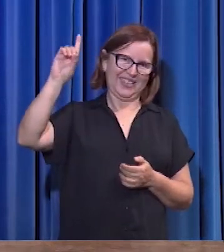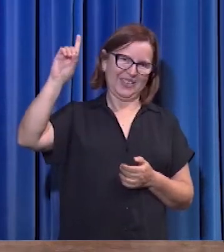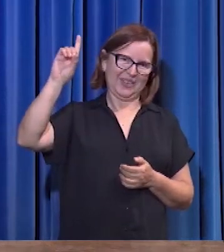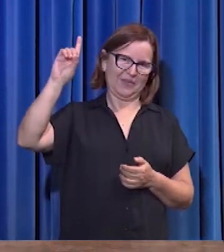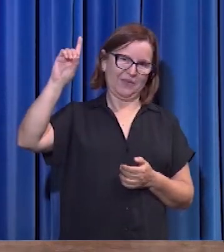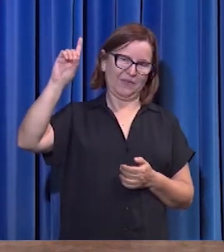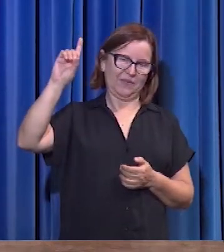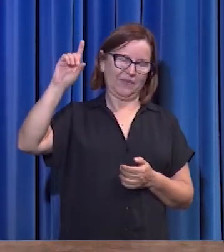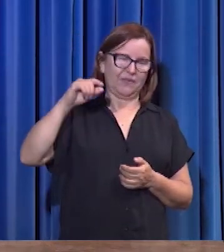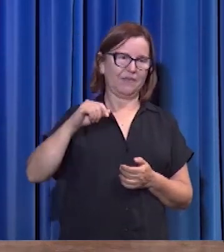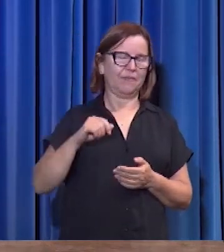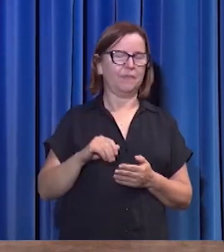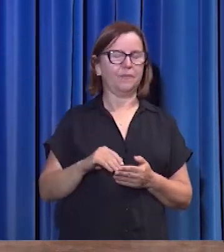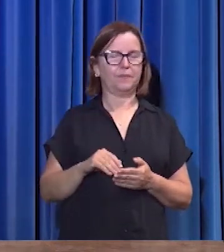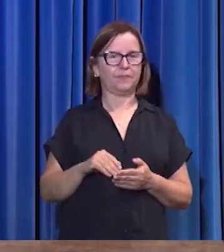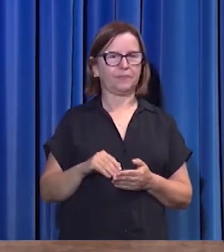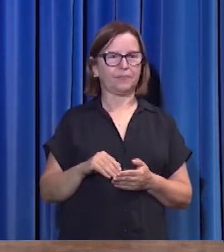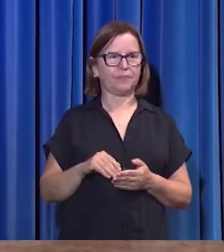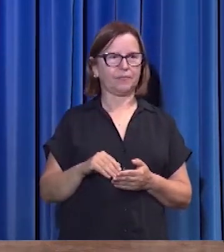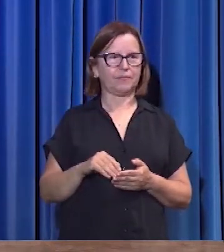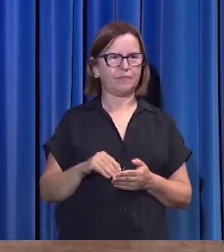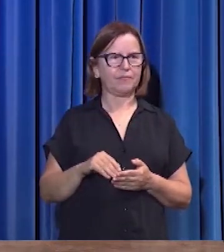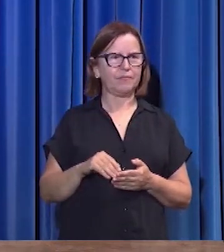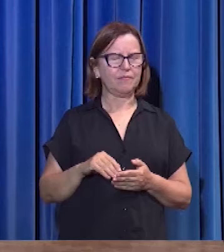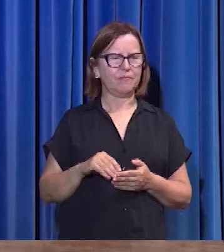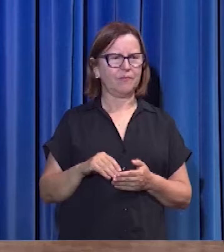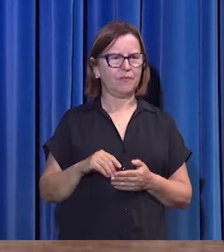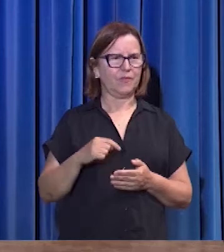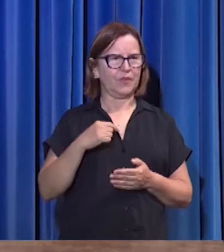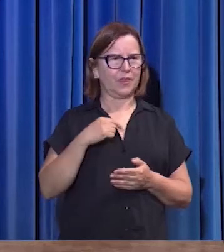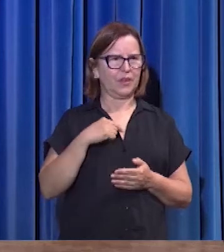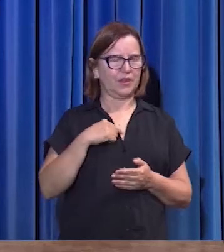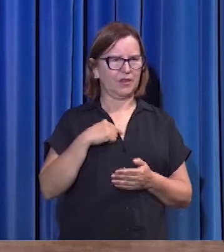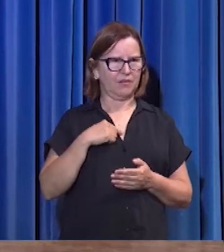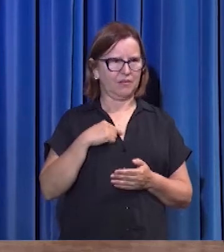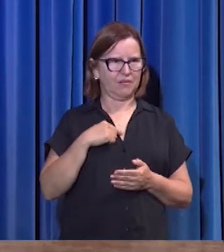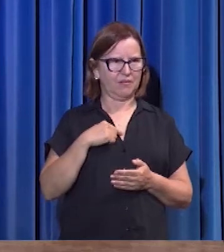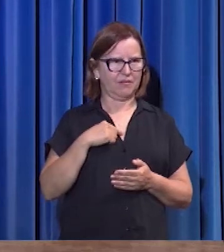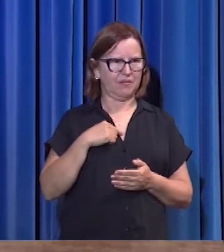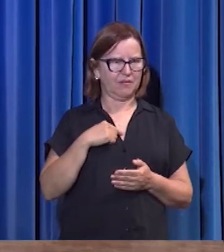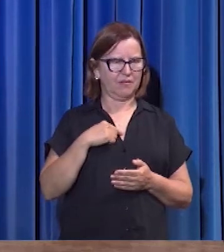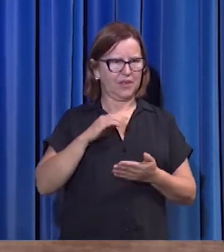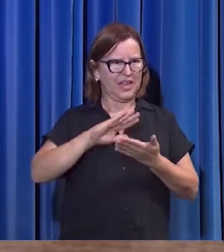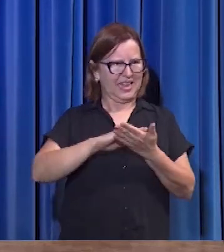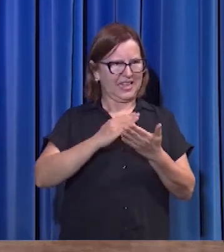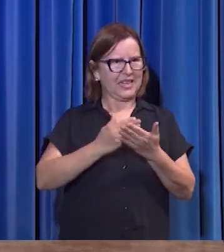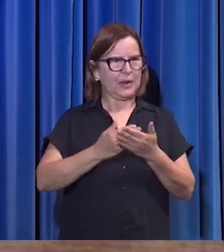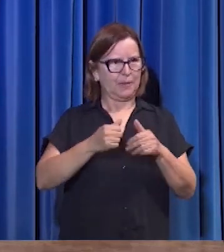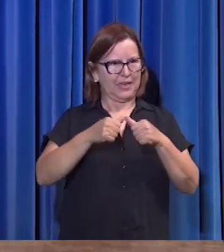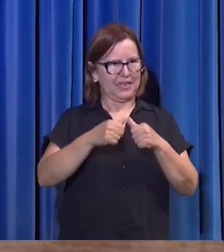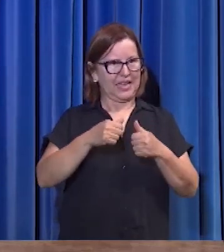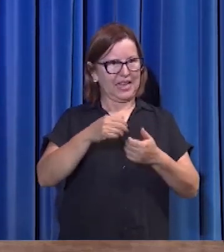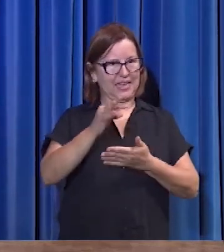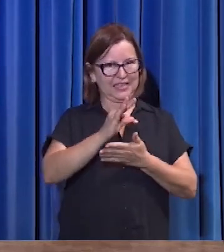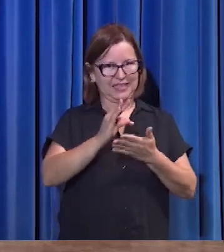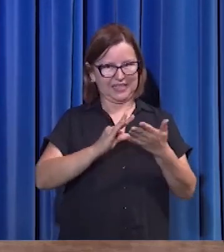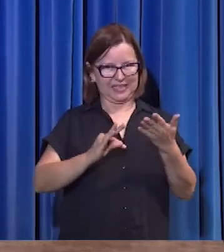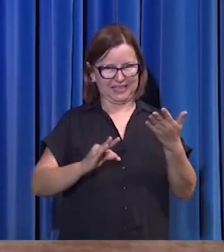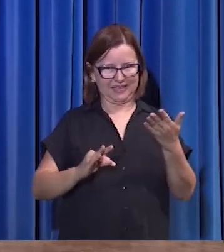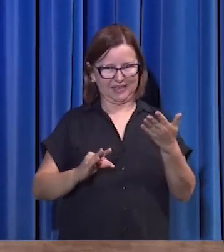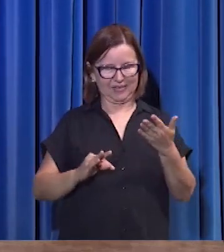Eu vou dar uma tradução, uma possível interpretação desse texto que diz o